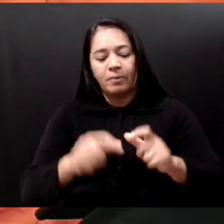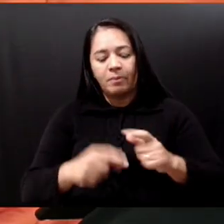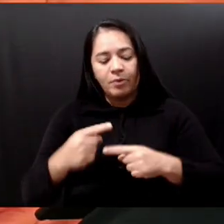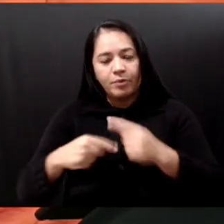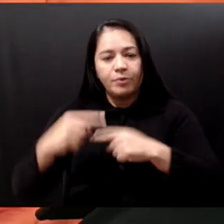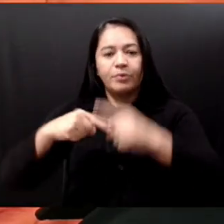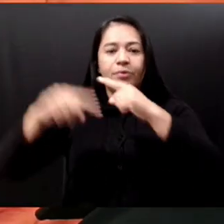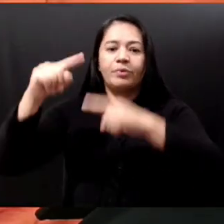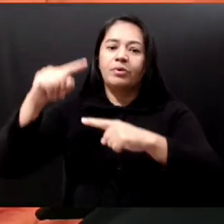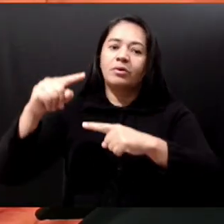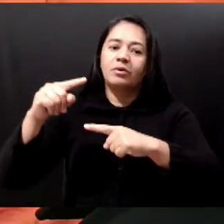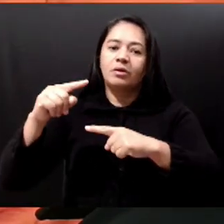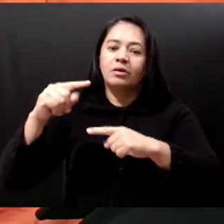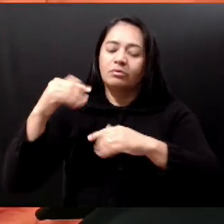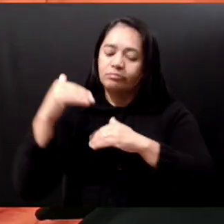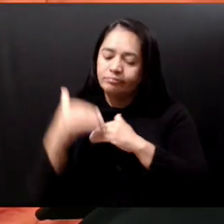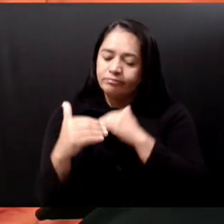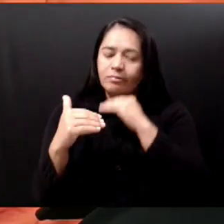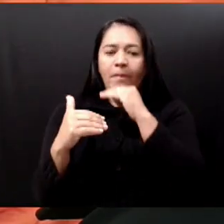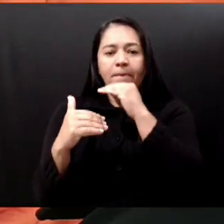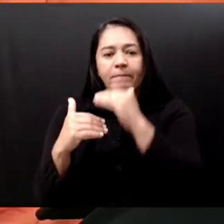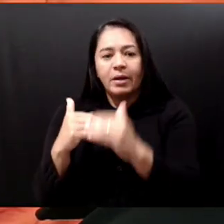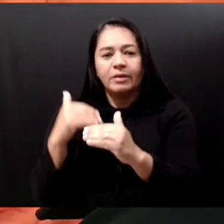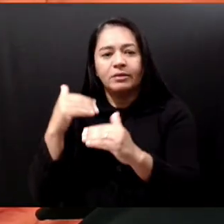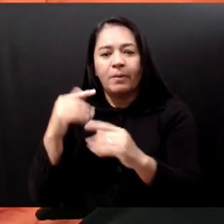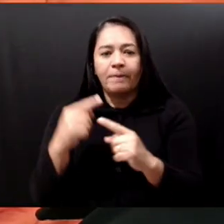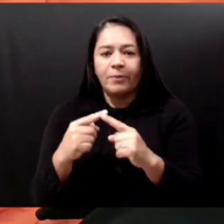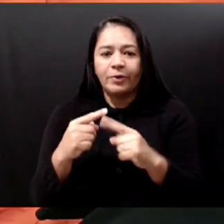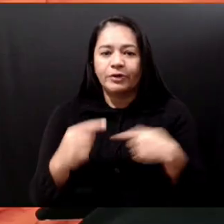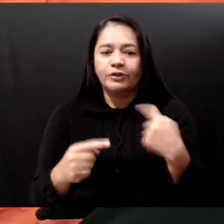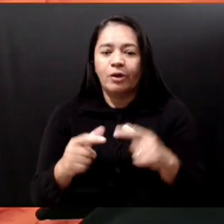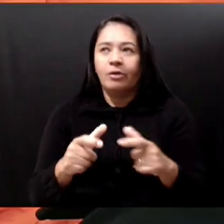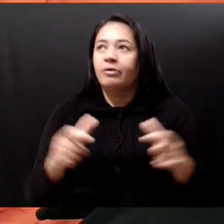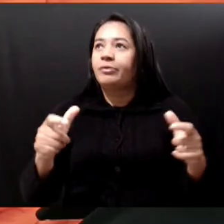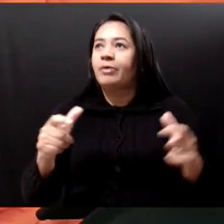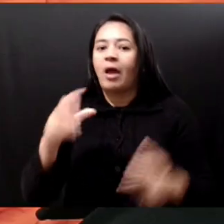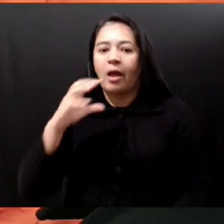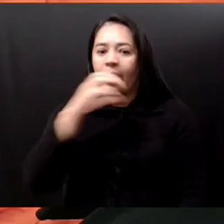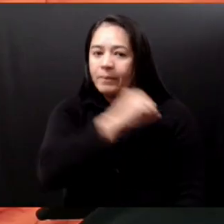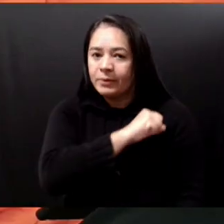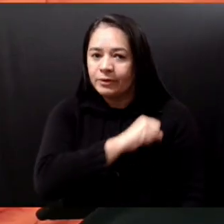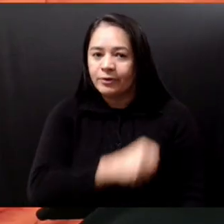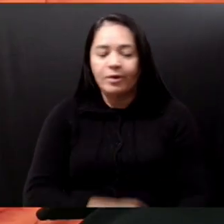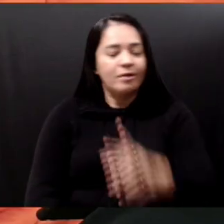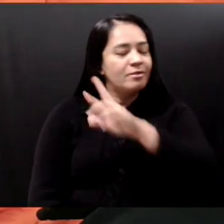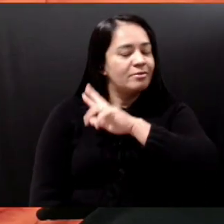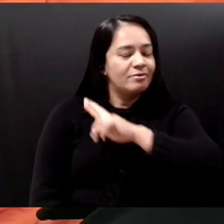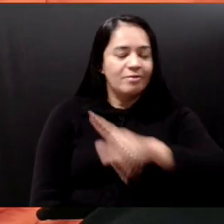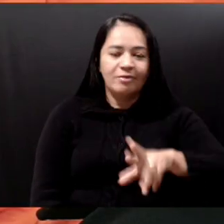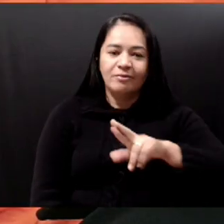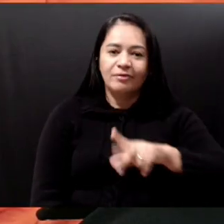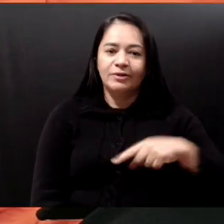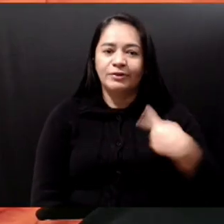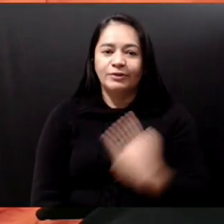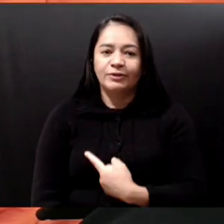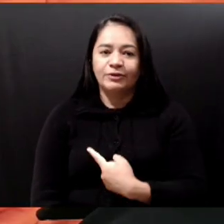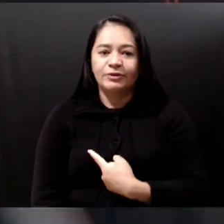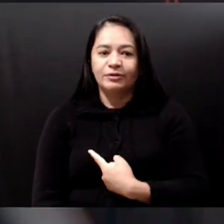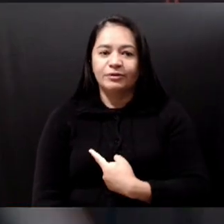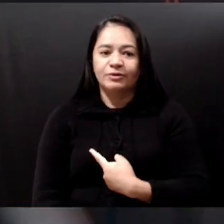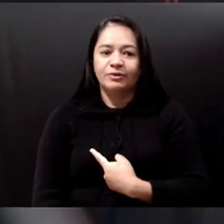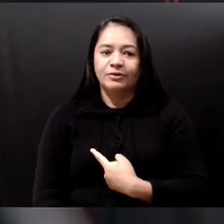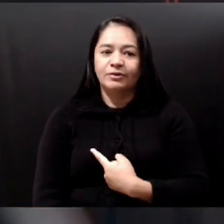passo a passo, né? Porque a gente não cresce do dia para a noite. Sim. A gente, o